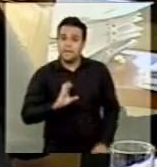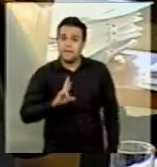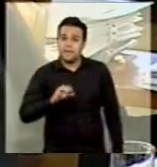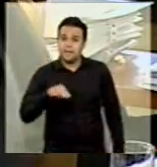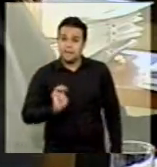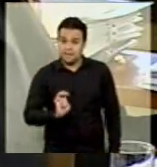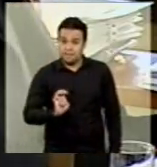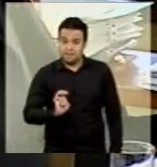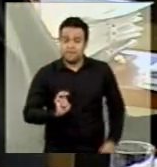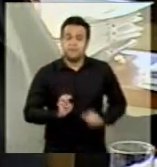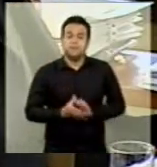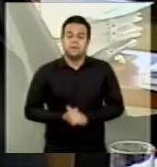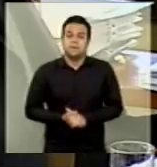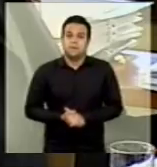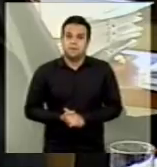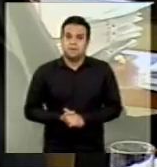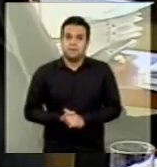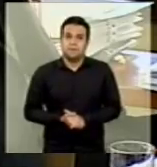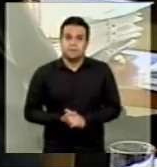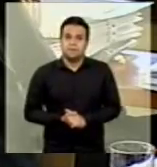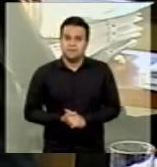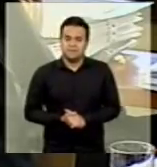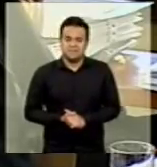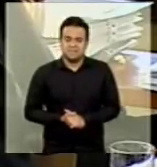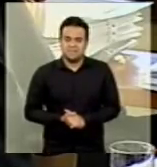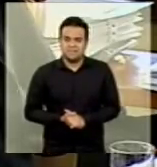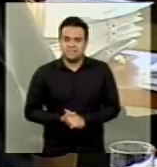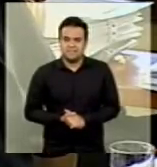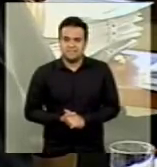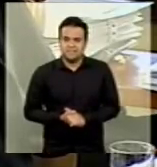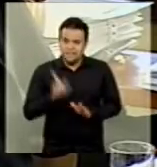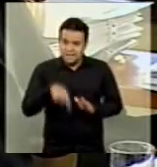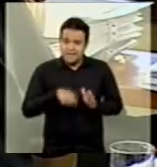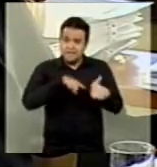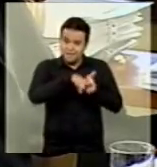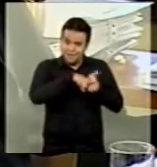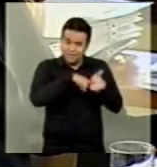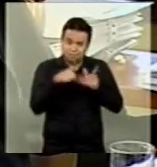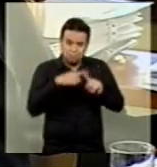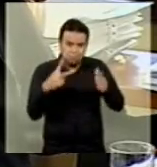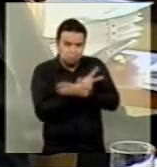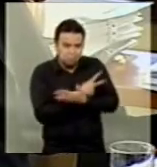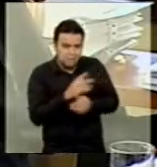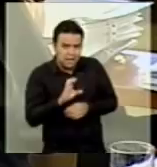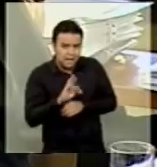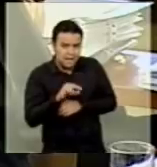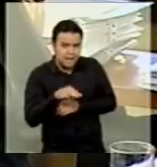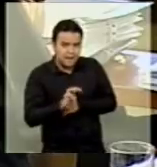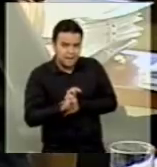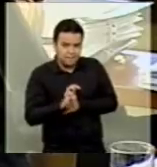é, então, investigado por esse ato. Ato de